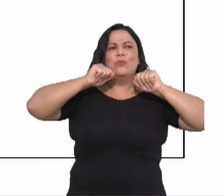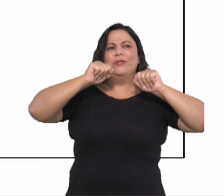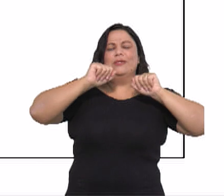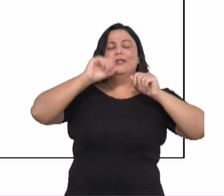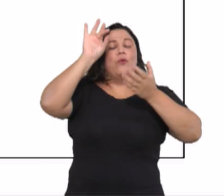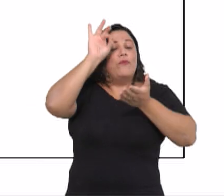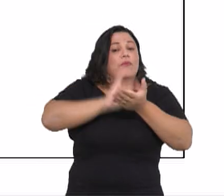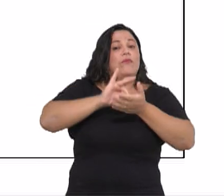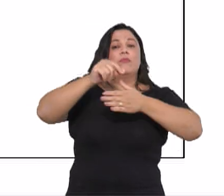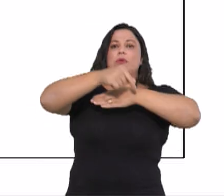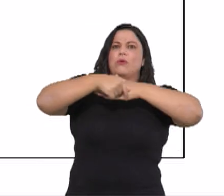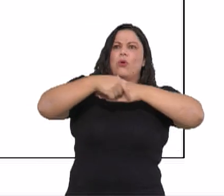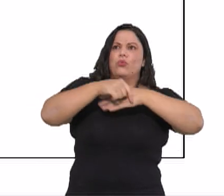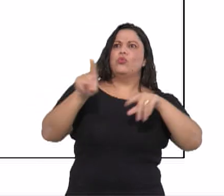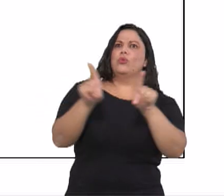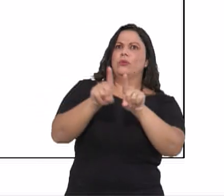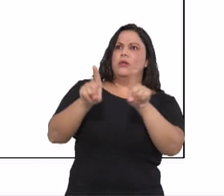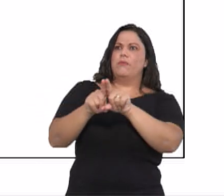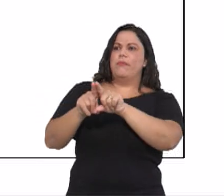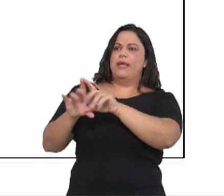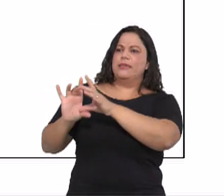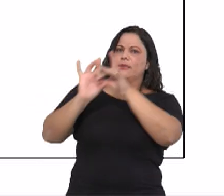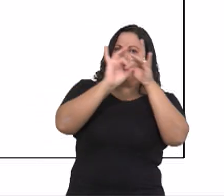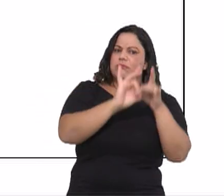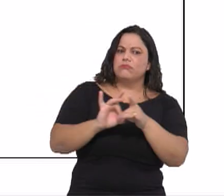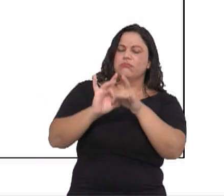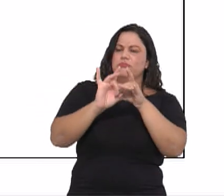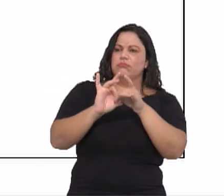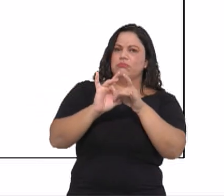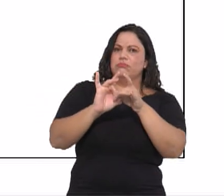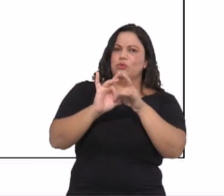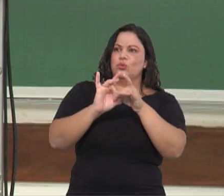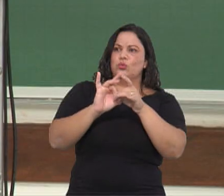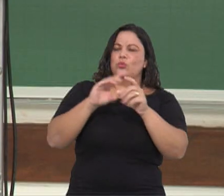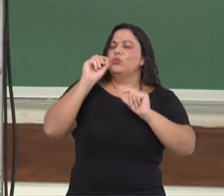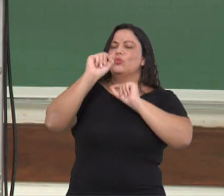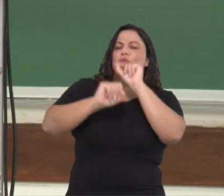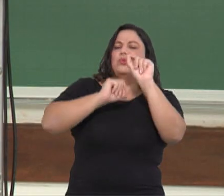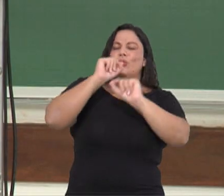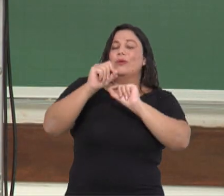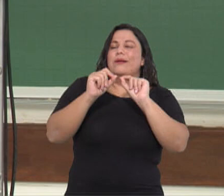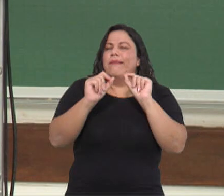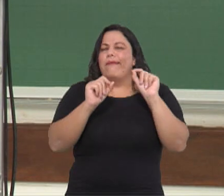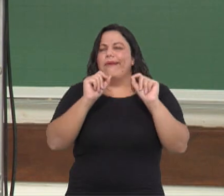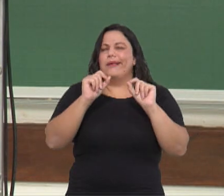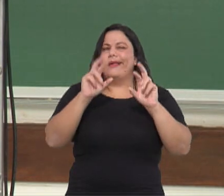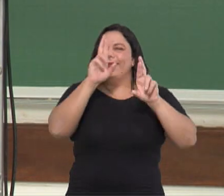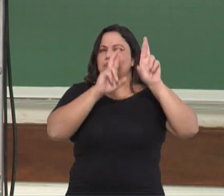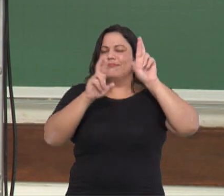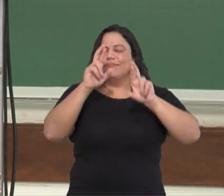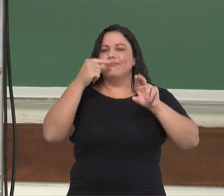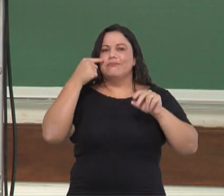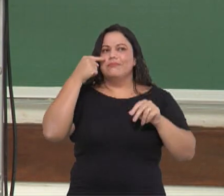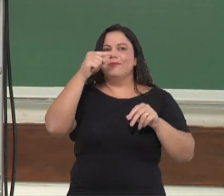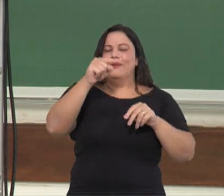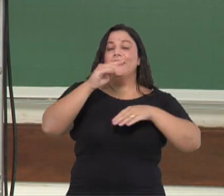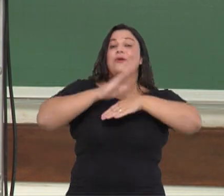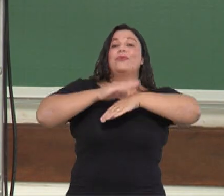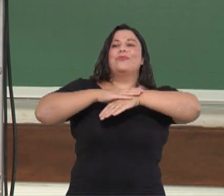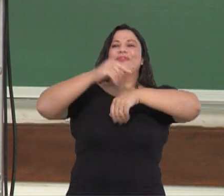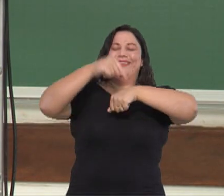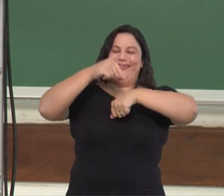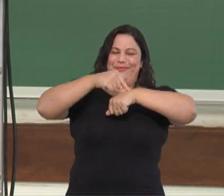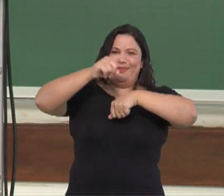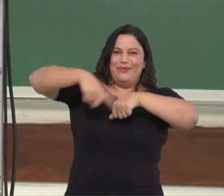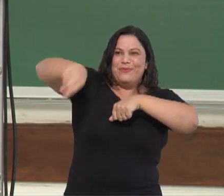parte do texto. Quais pistas eu encontro dizendo que ele faz parte do texto? Um tempinho para